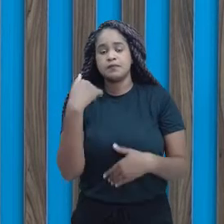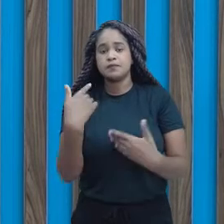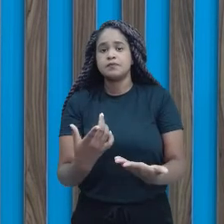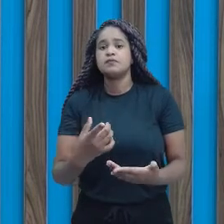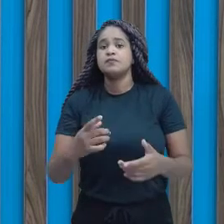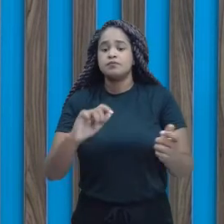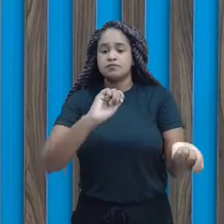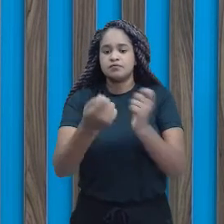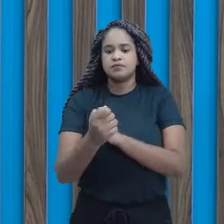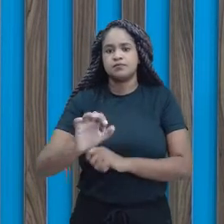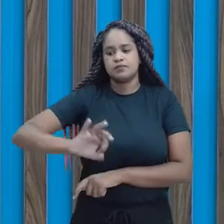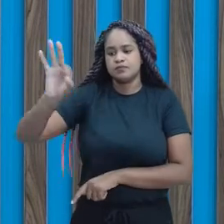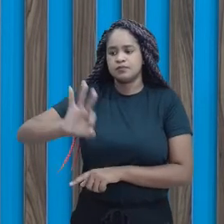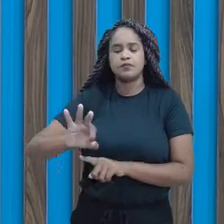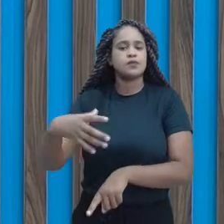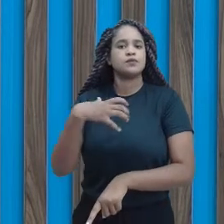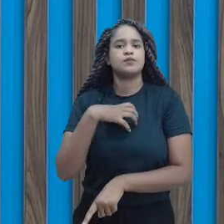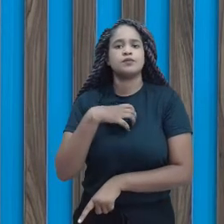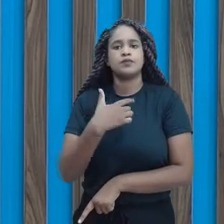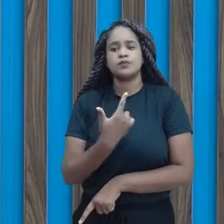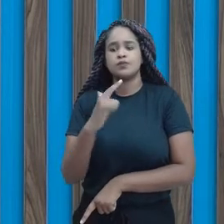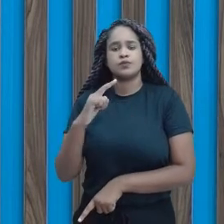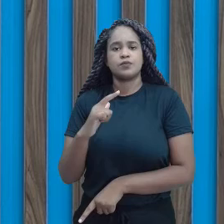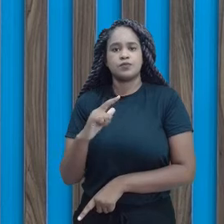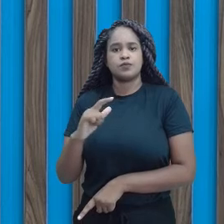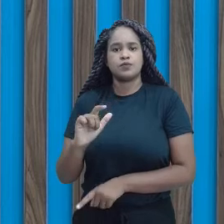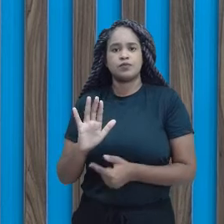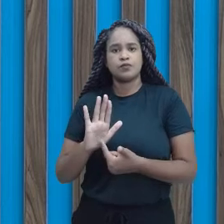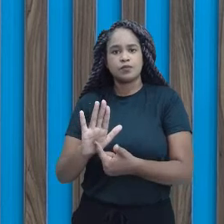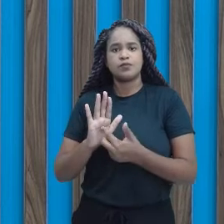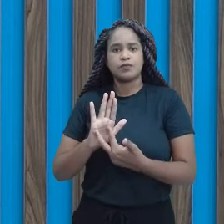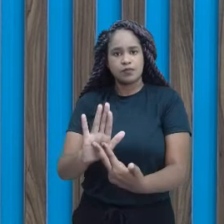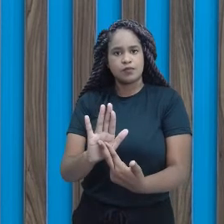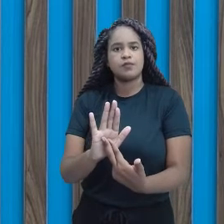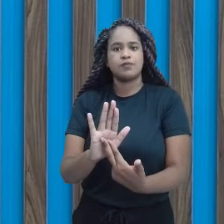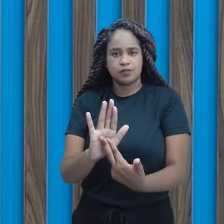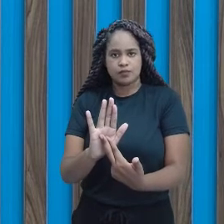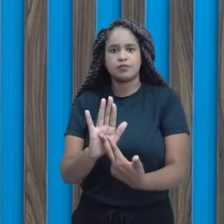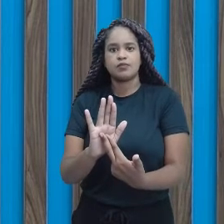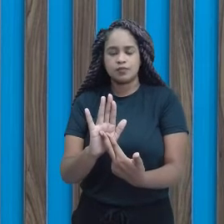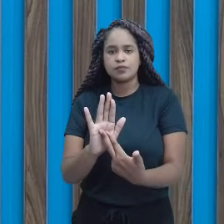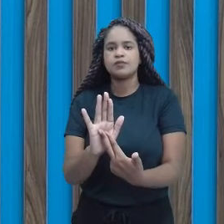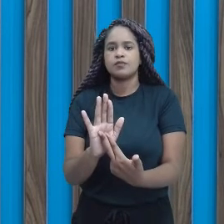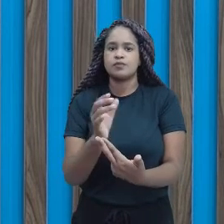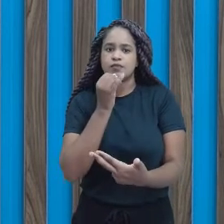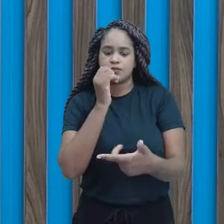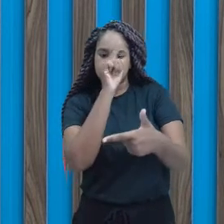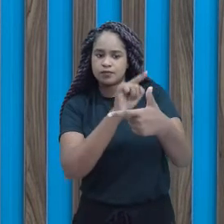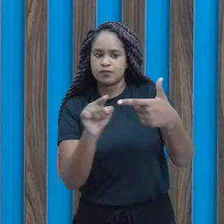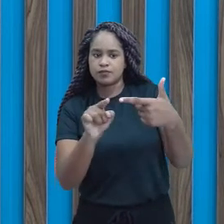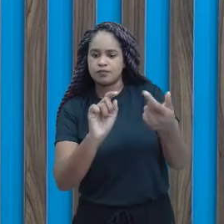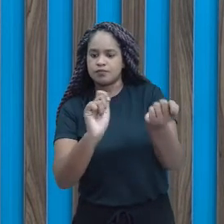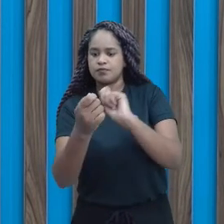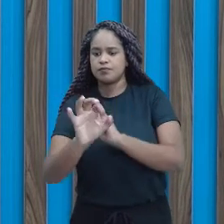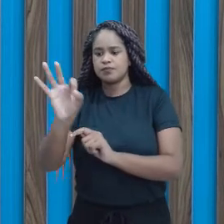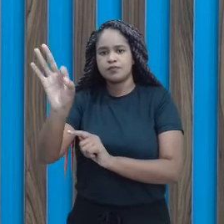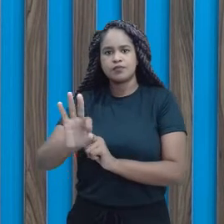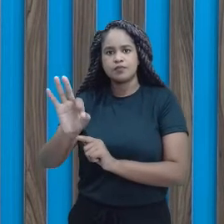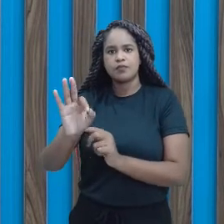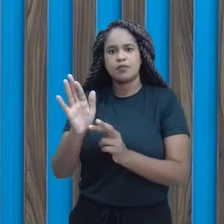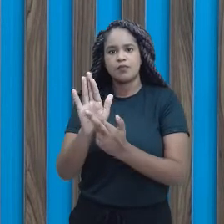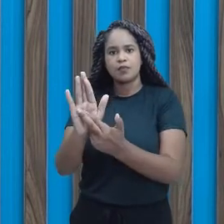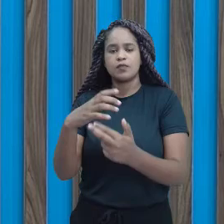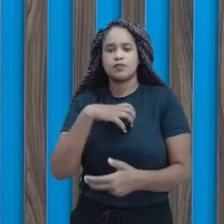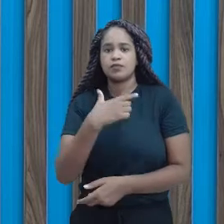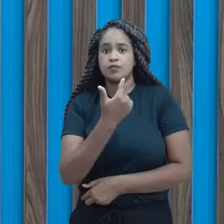Então é outra nomenclatura, é outra forma de a gente representar uma fração. Então, na verdade, porcentagem é